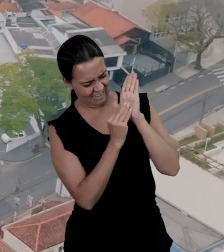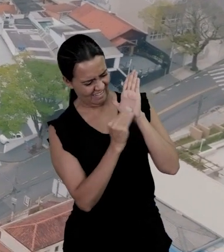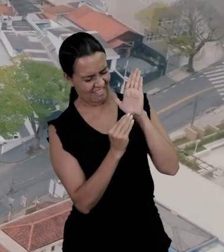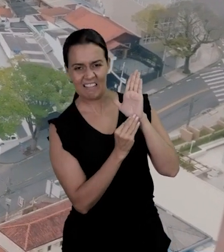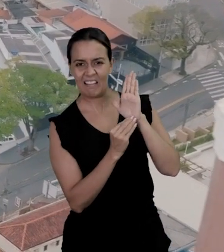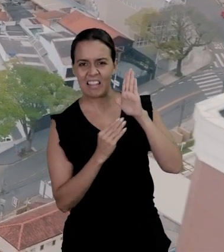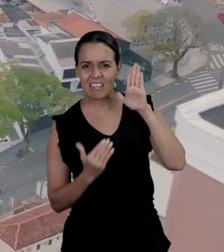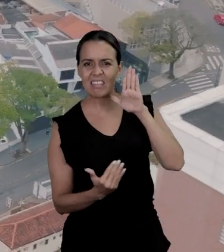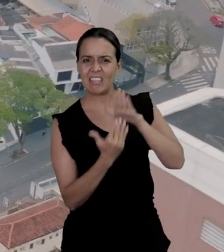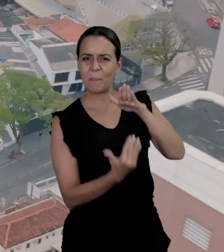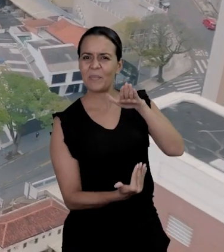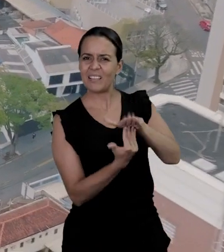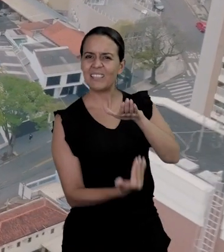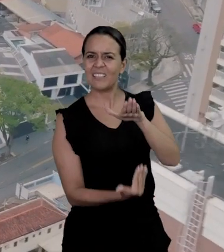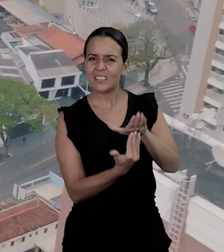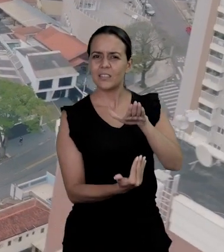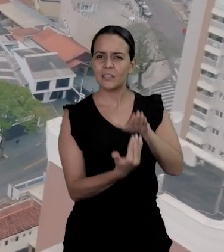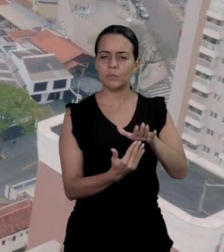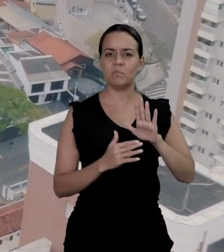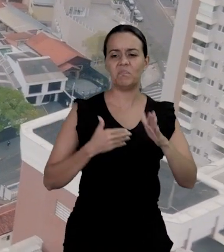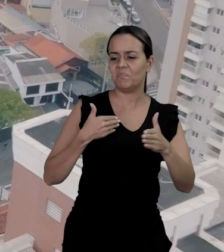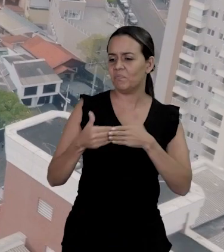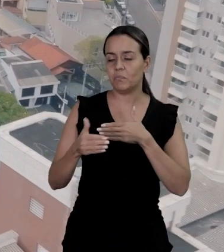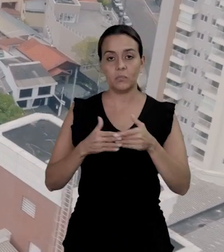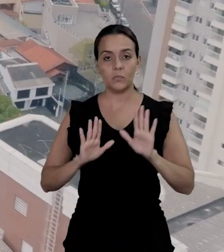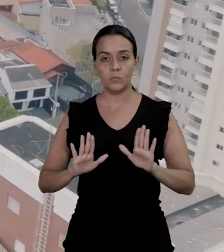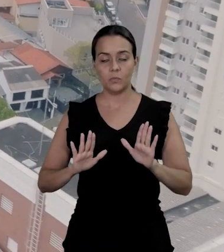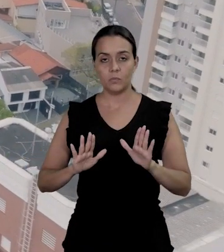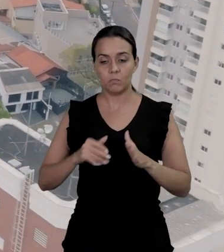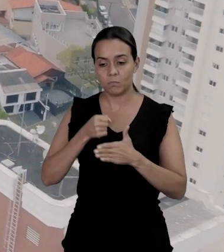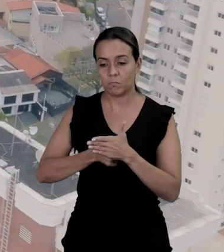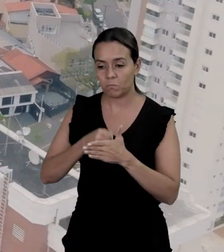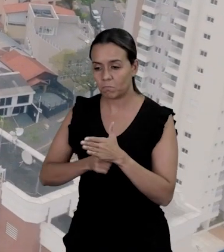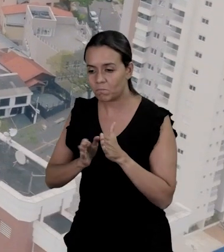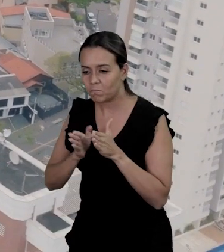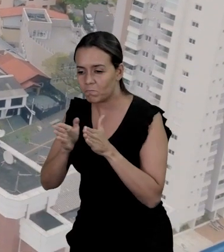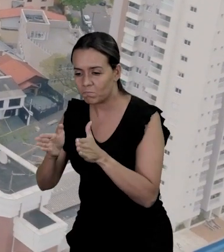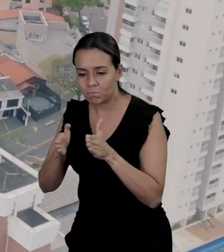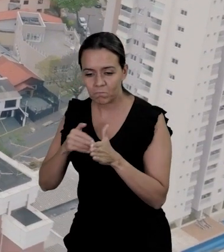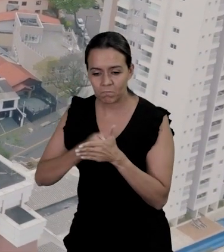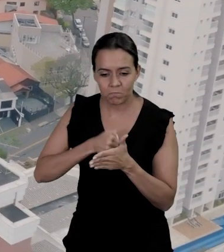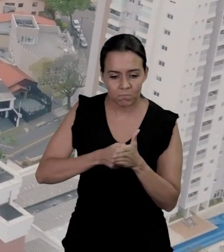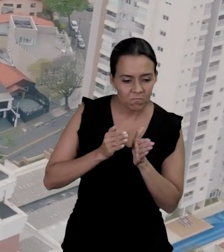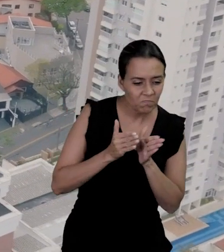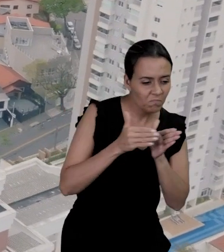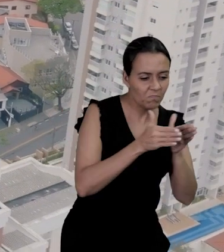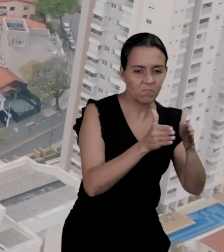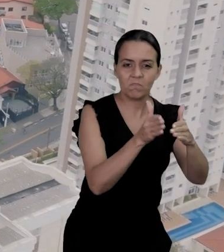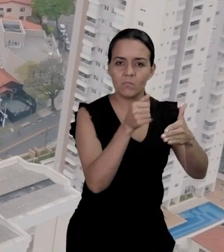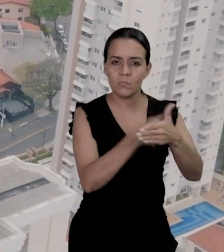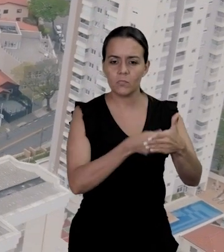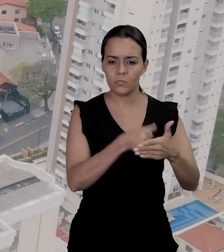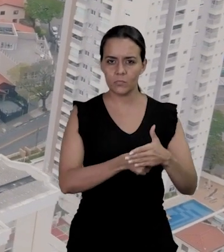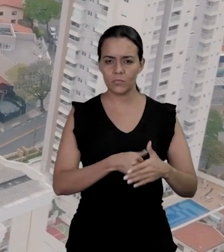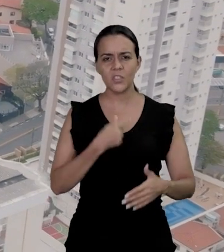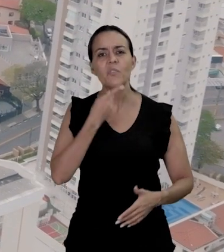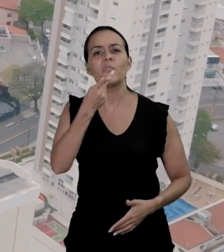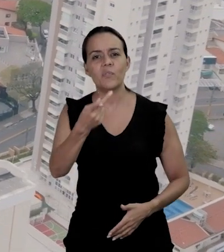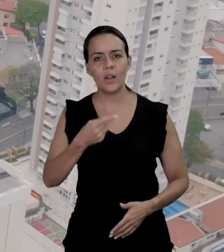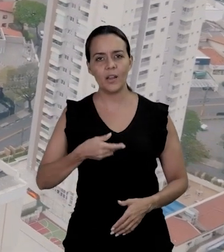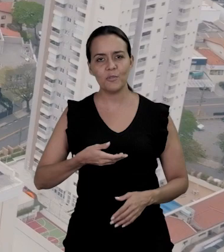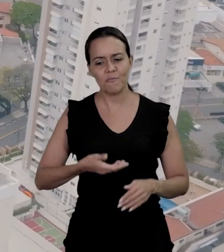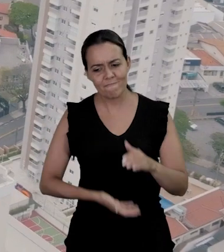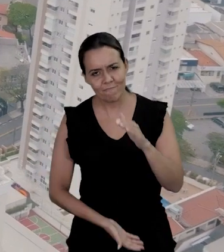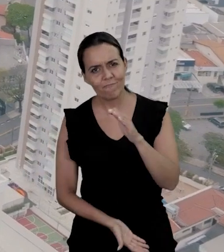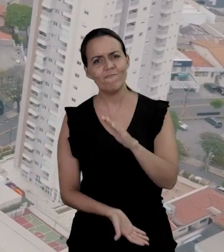este lado delimitador, ou castrador, ou potente de busca através desses teus anseios, eu te digo, vá fazer